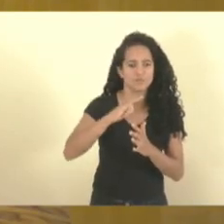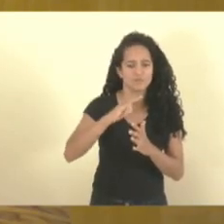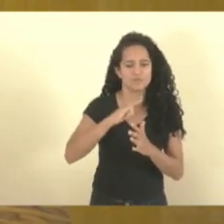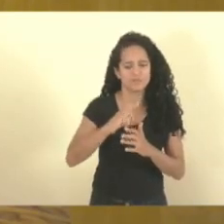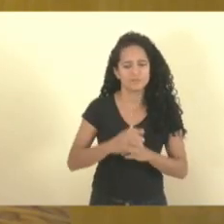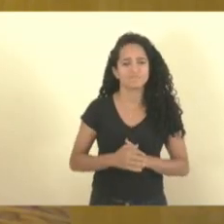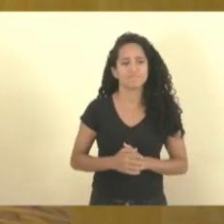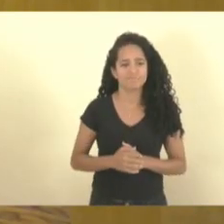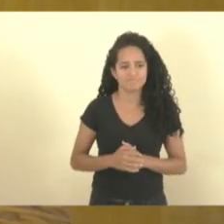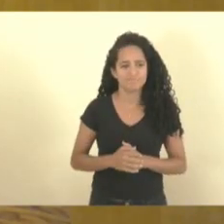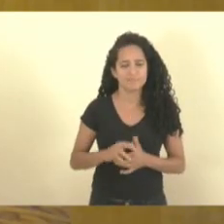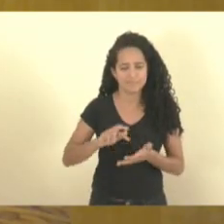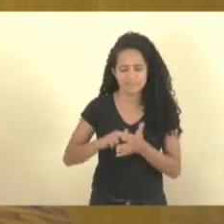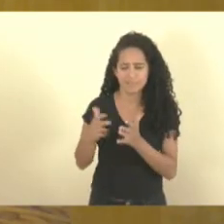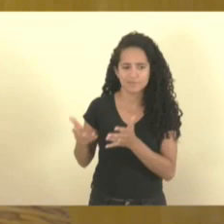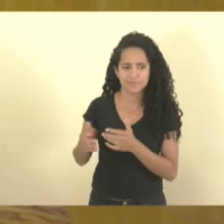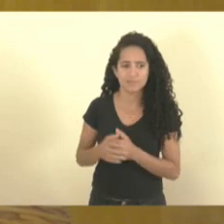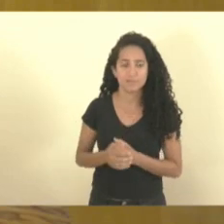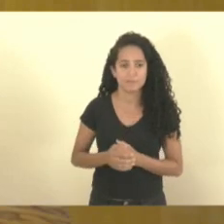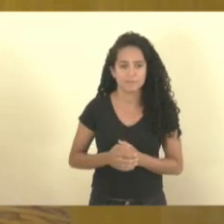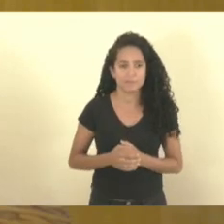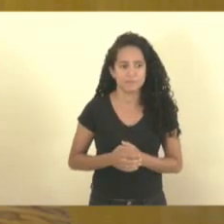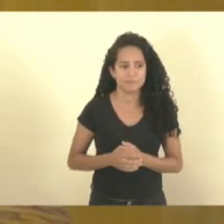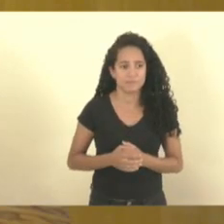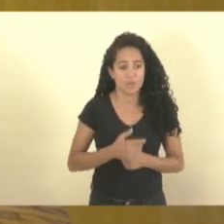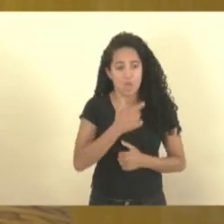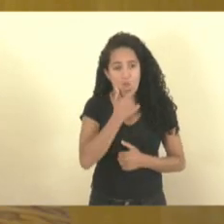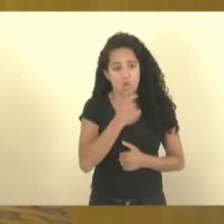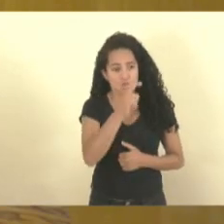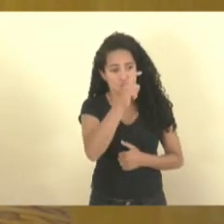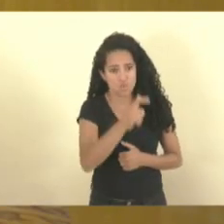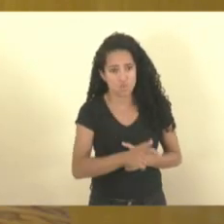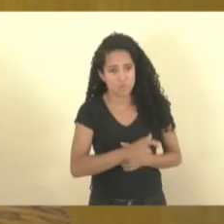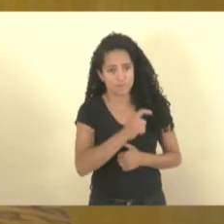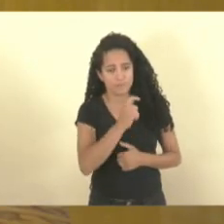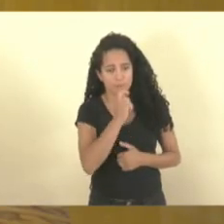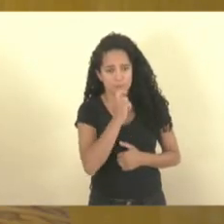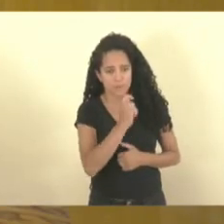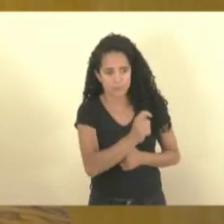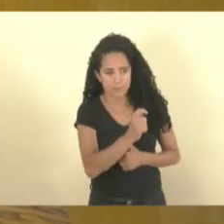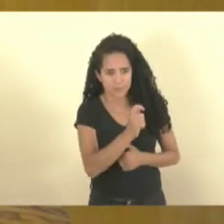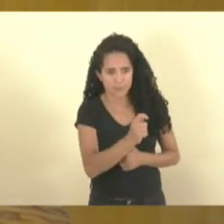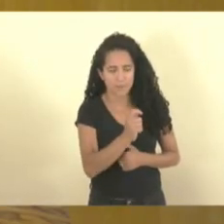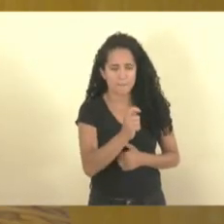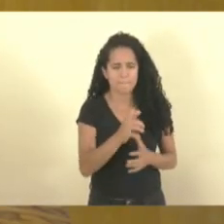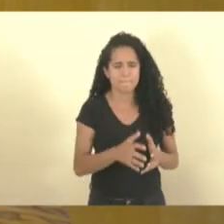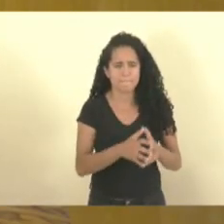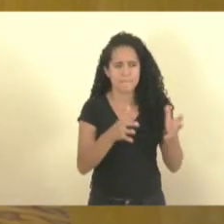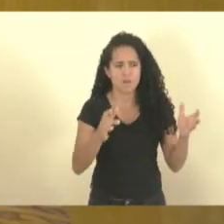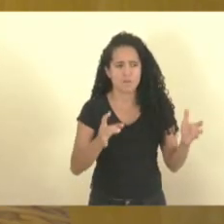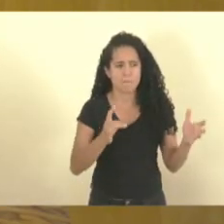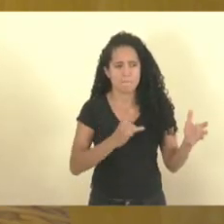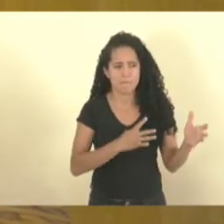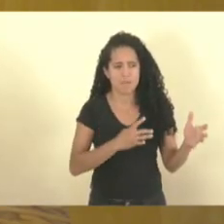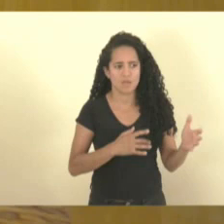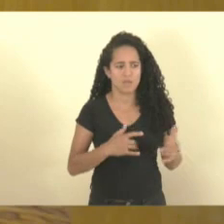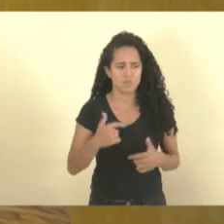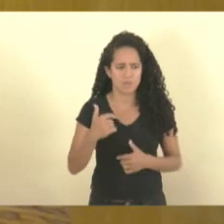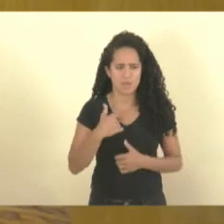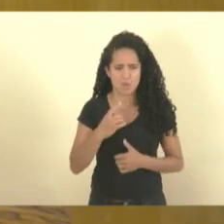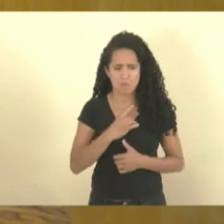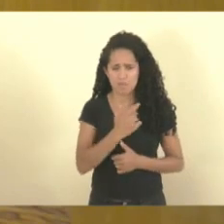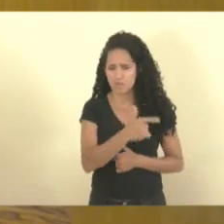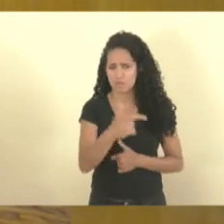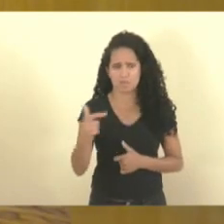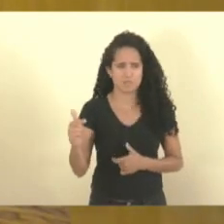vezes que esse juiz, e a maioria tem medo de falar de juiz, que não é meu caso, que eu não tenho rabo preso